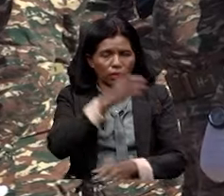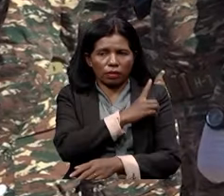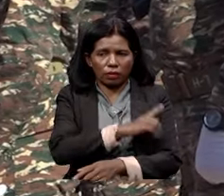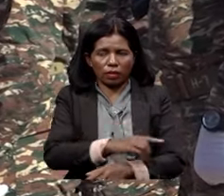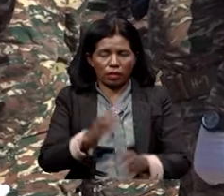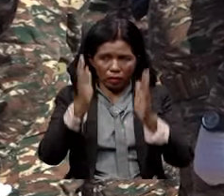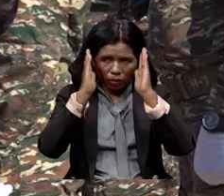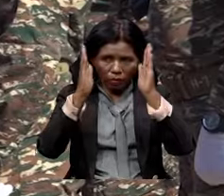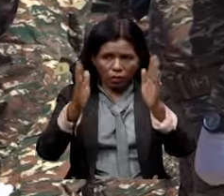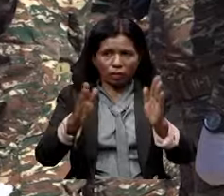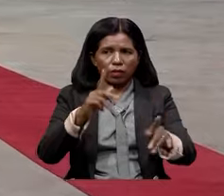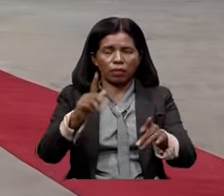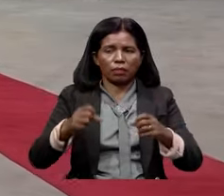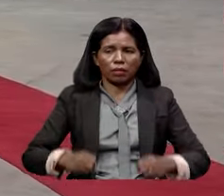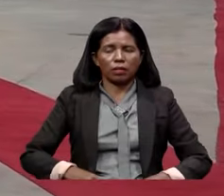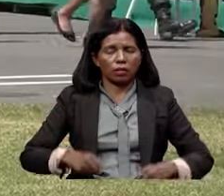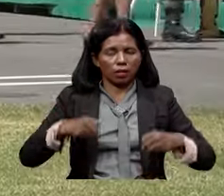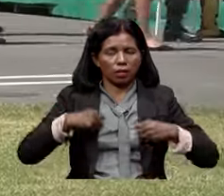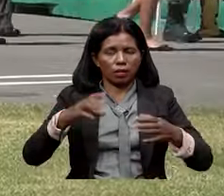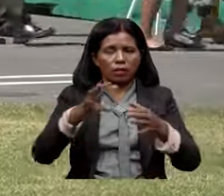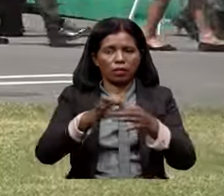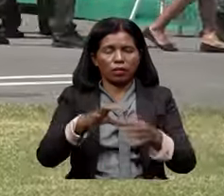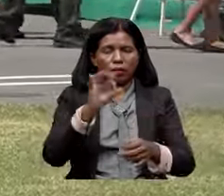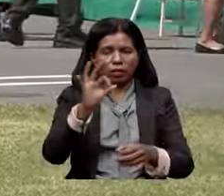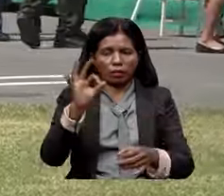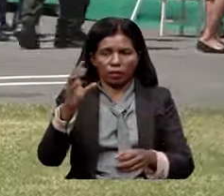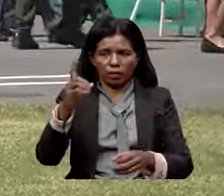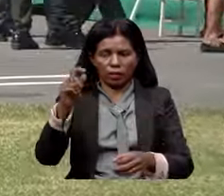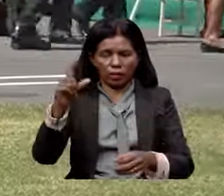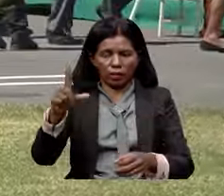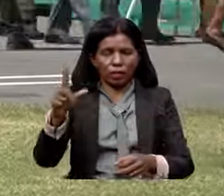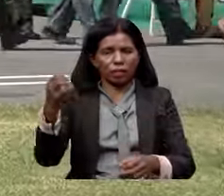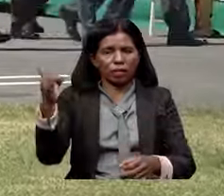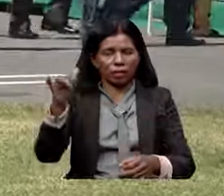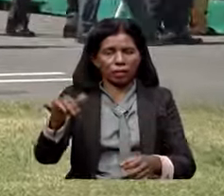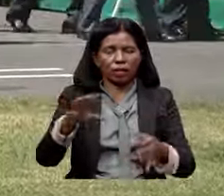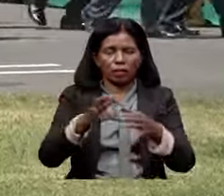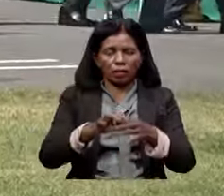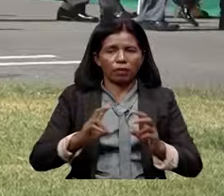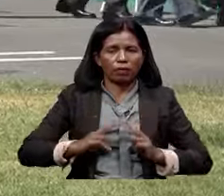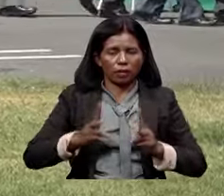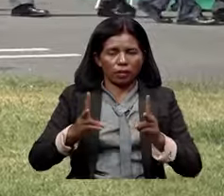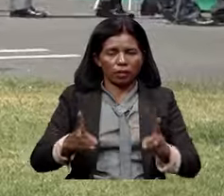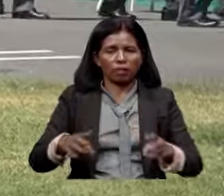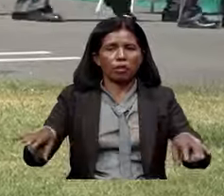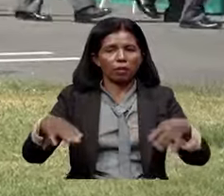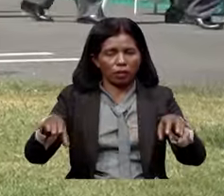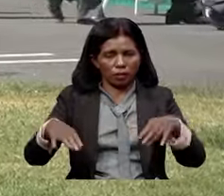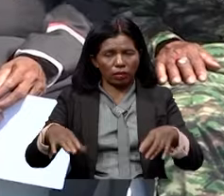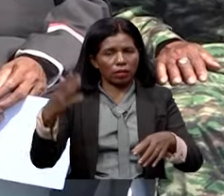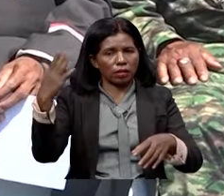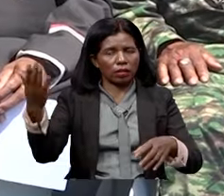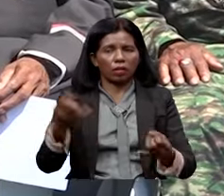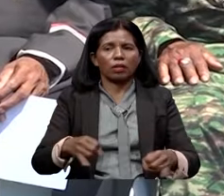a total atenção para a condição de saúde, membro falante da Força de Defesa Timor-Leste Siraniano, também é membro veterano Balo no serviço e